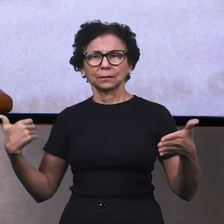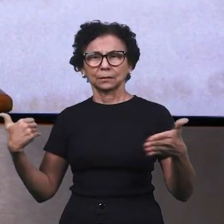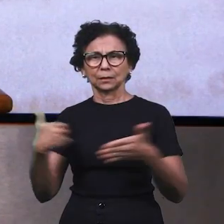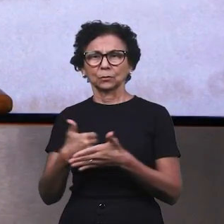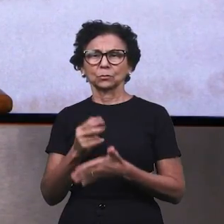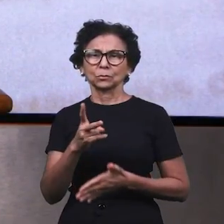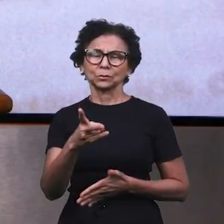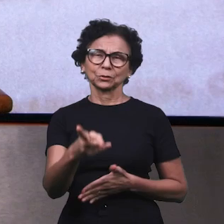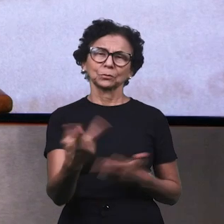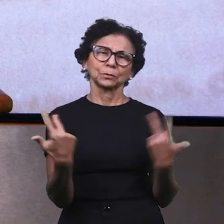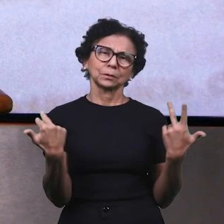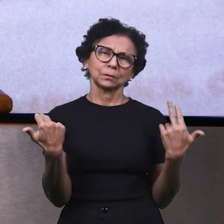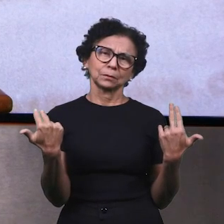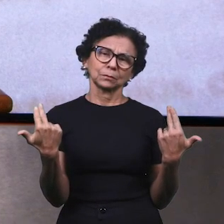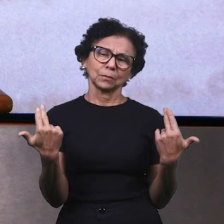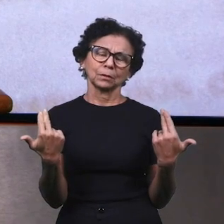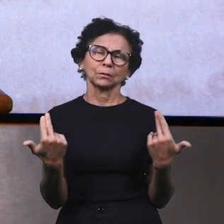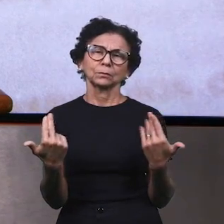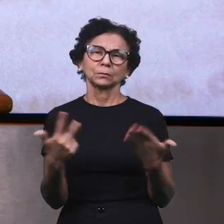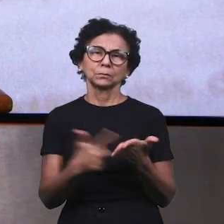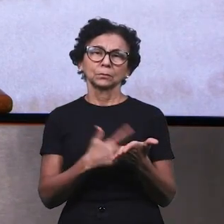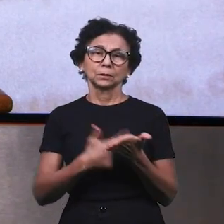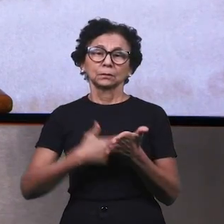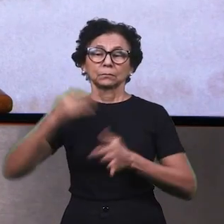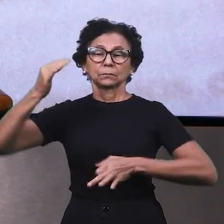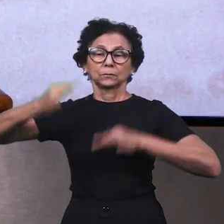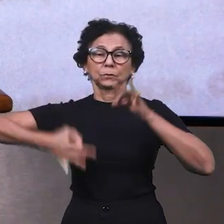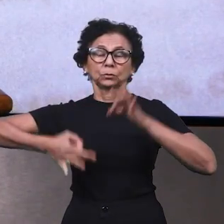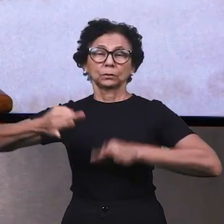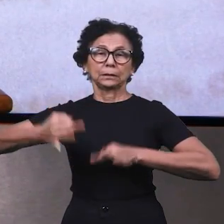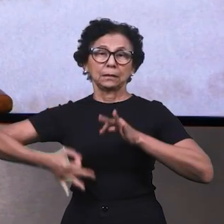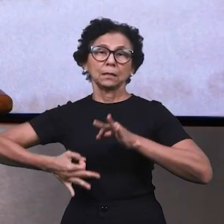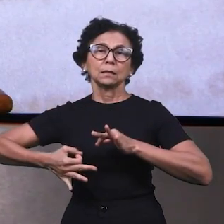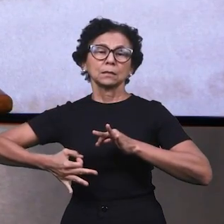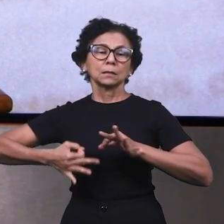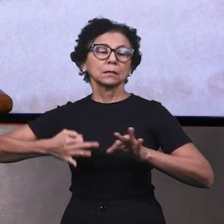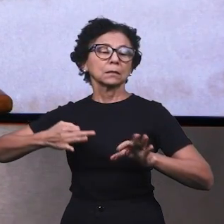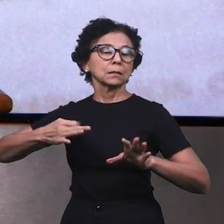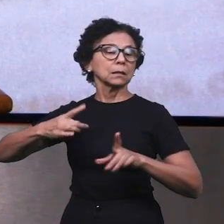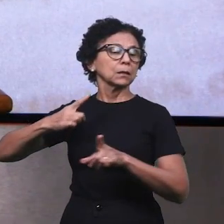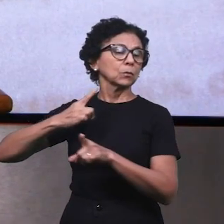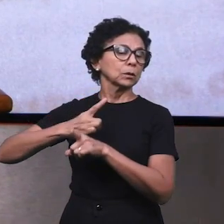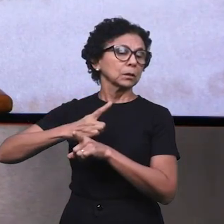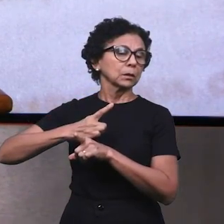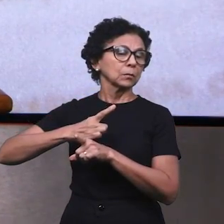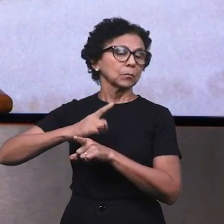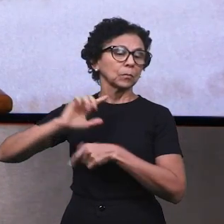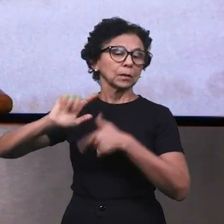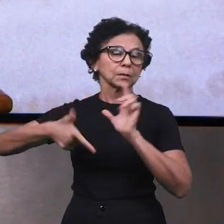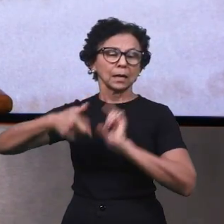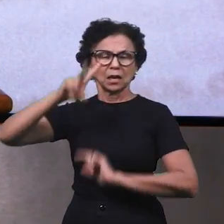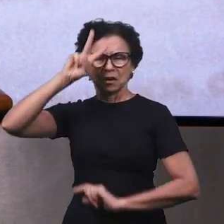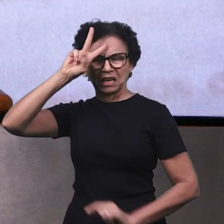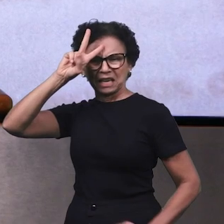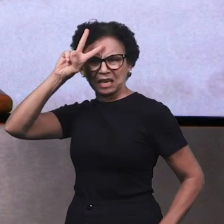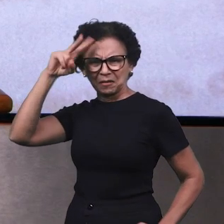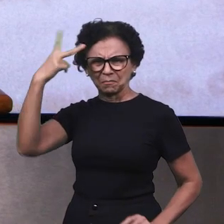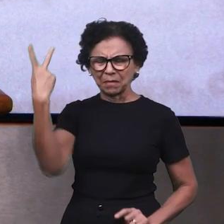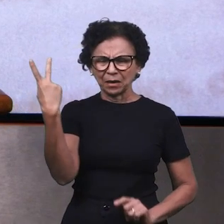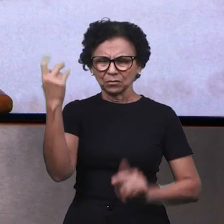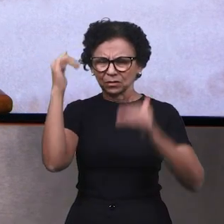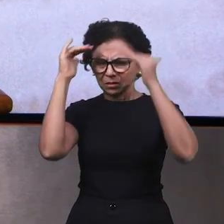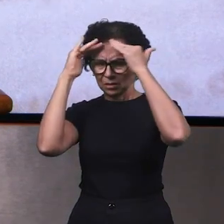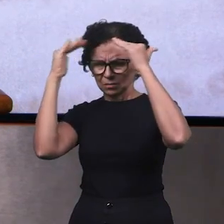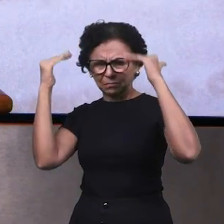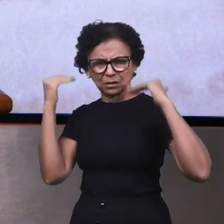o mesmo. Em Juízes, encontramos um povo de Israel rebelde, desobediente